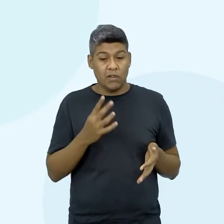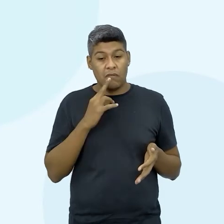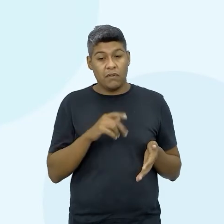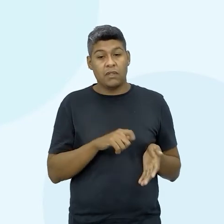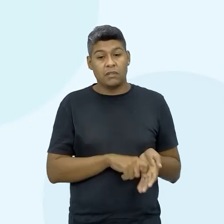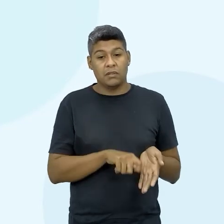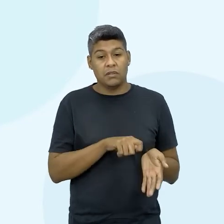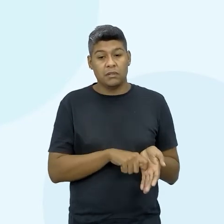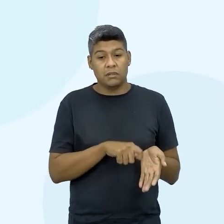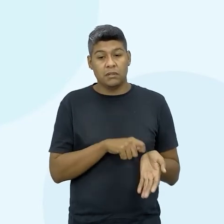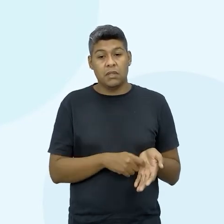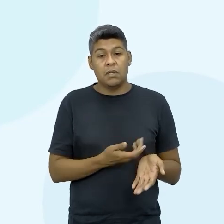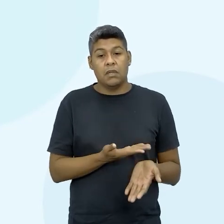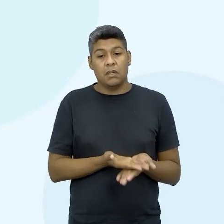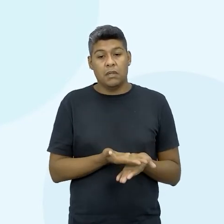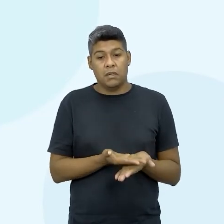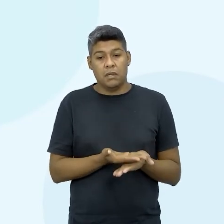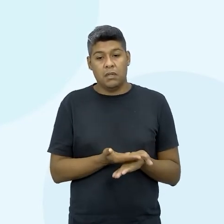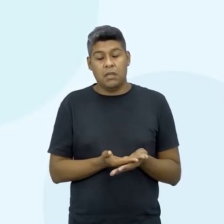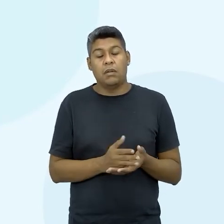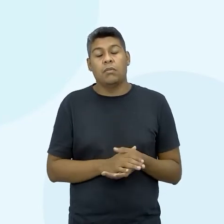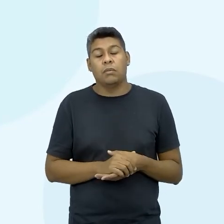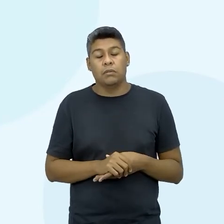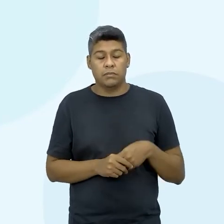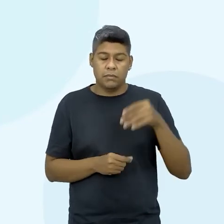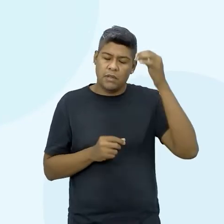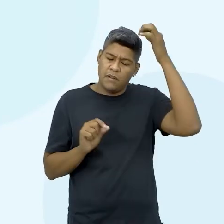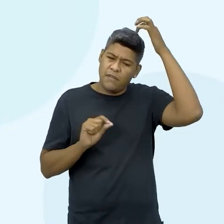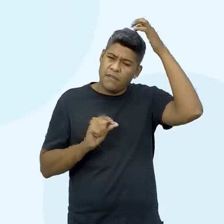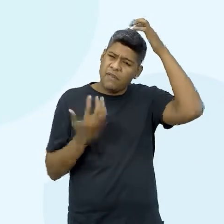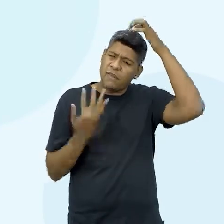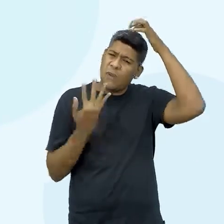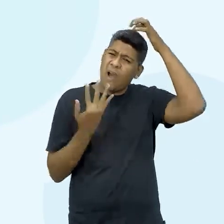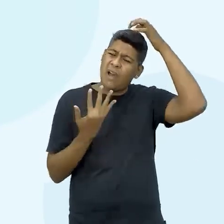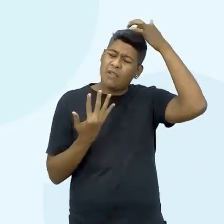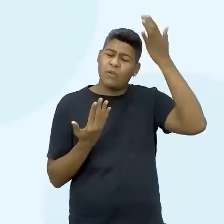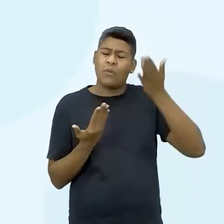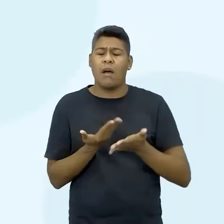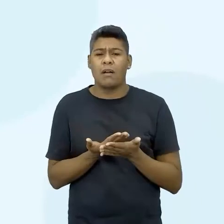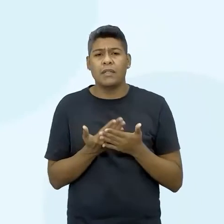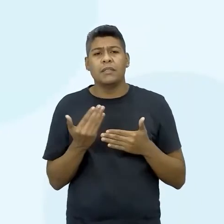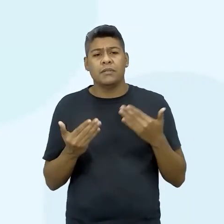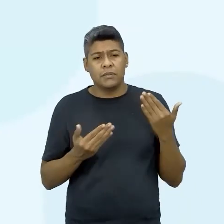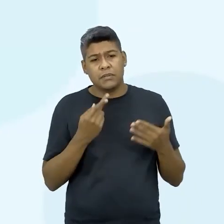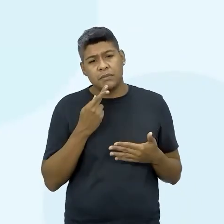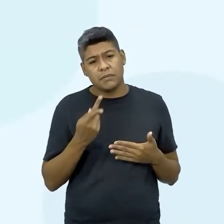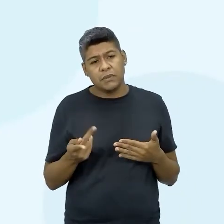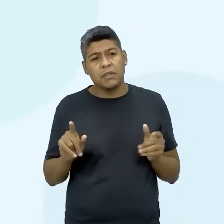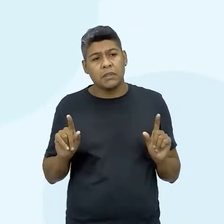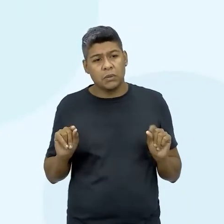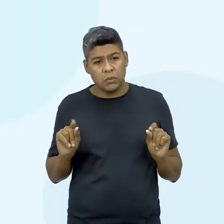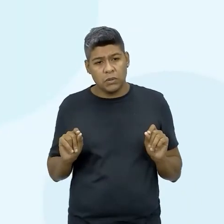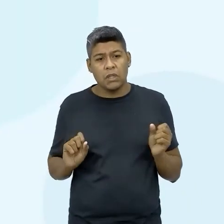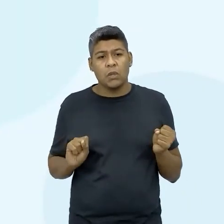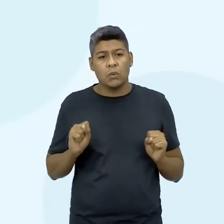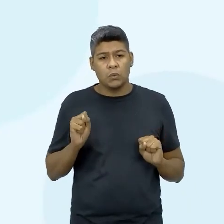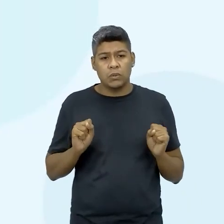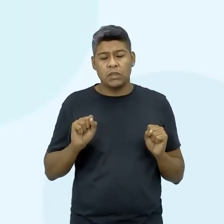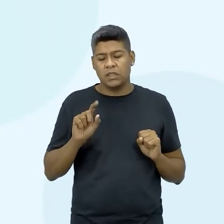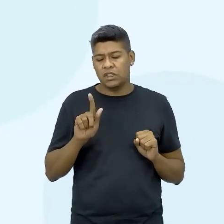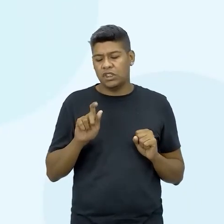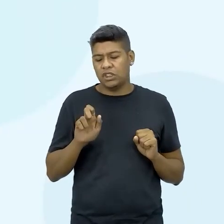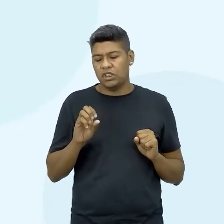anotações, reveja essas aulas. A gente fez aí umas 4 aulas de desenvolvimento falando especificamente das usinas geotérmicas,